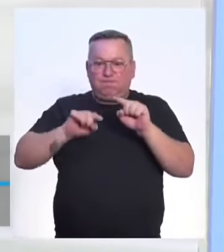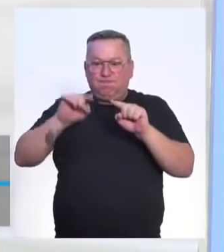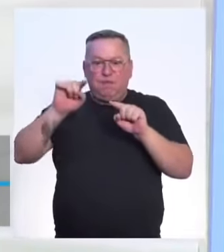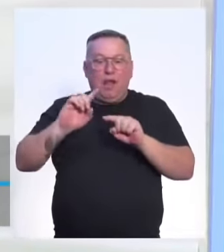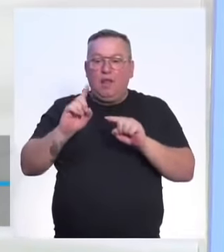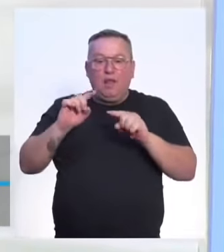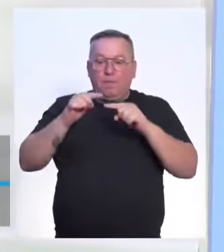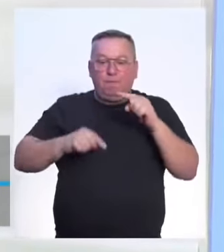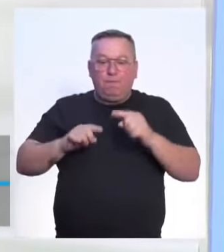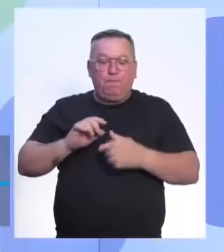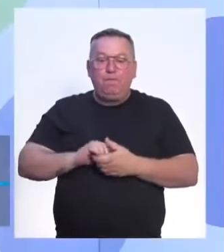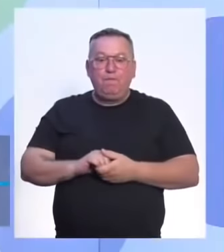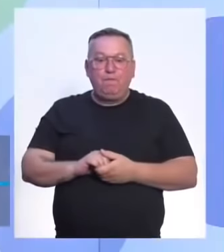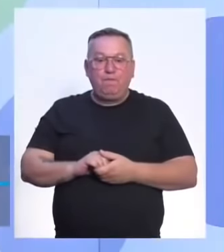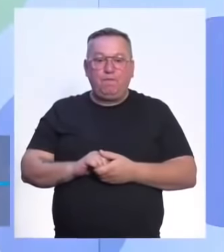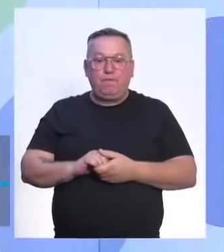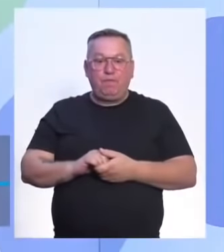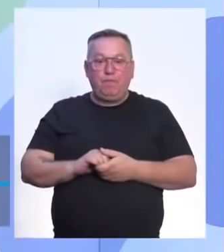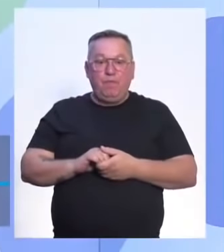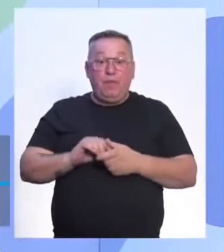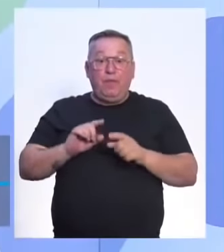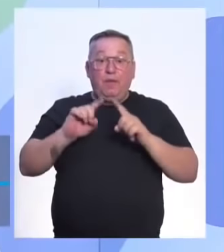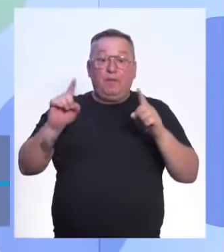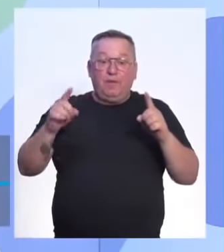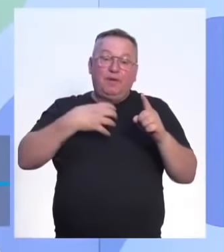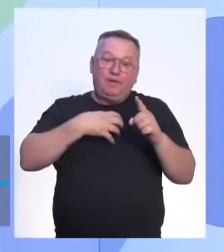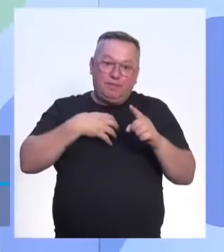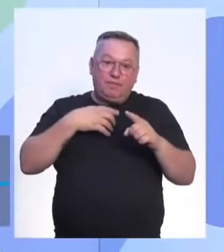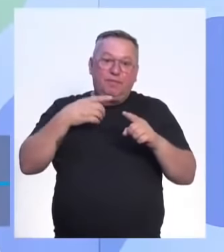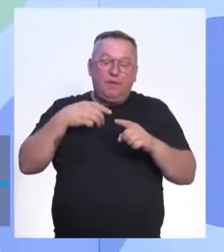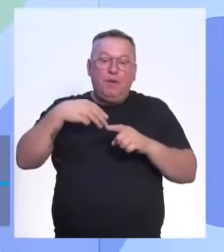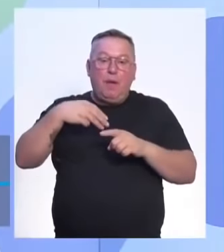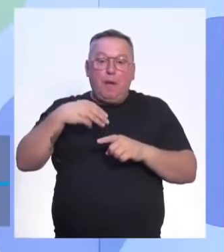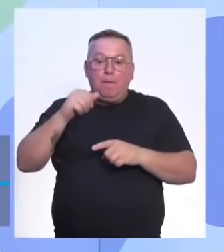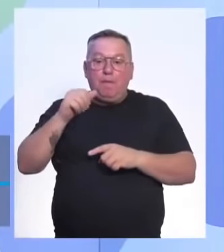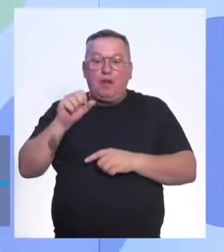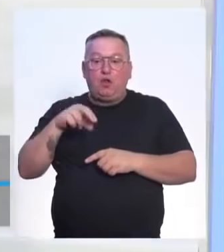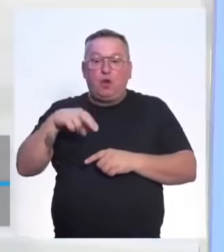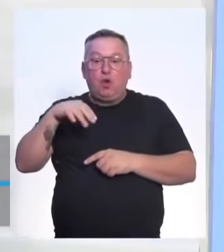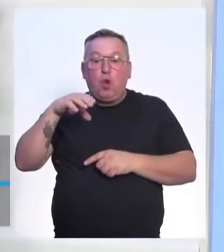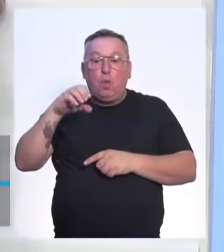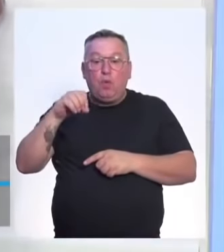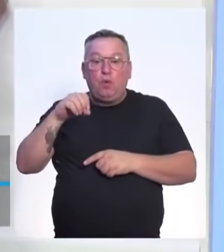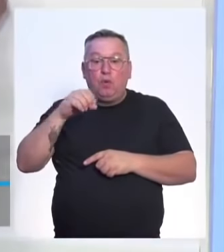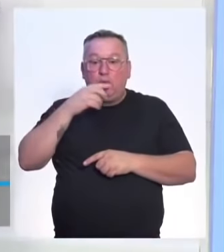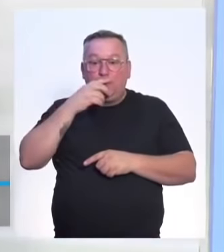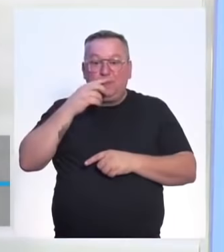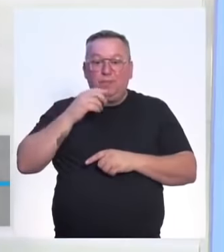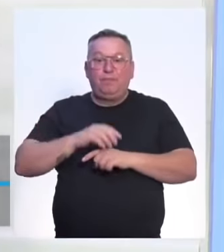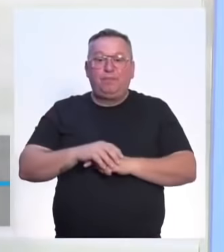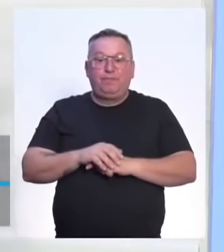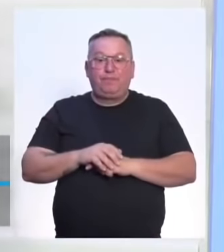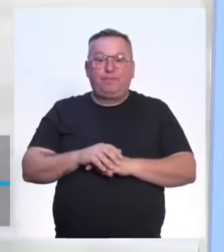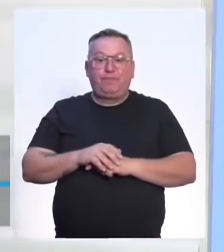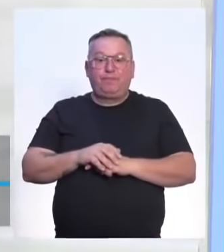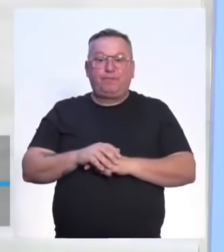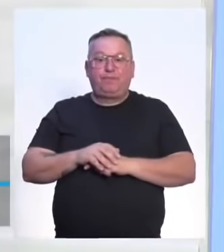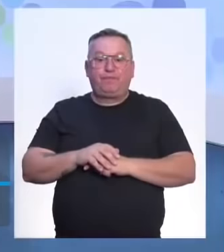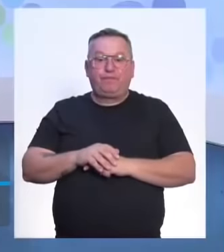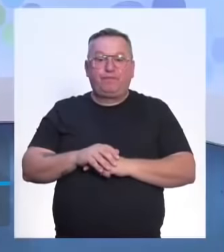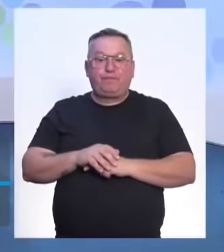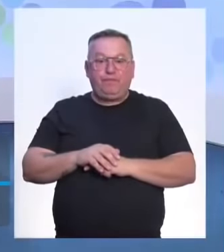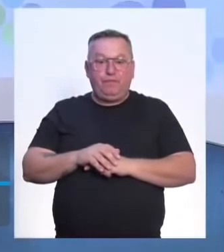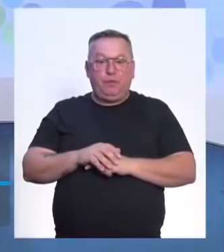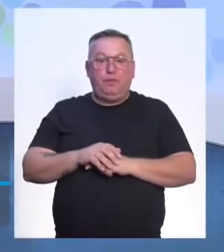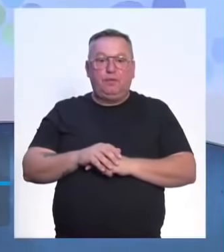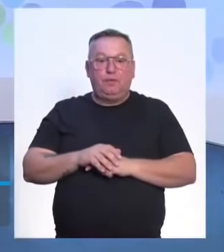que... Esse eu não sei não. mesmo. Beleza. Mas é um medidor. Metrônomo. Né? Vou estudar o metrônomo. Esse eu achei muito, não... muito